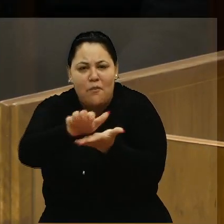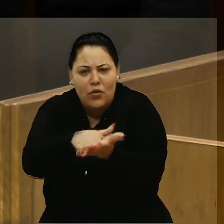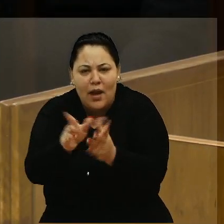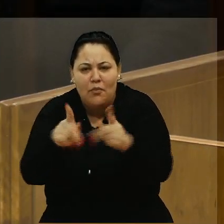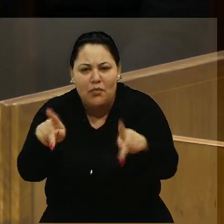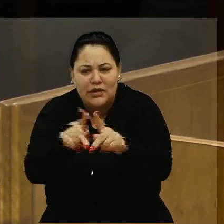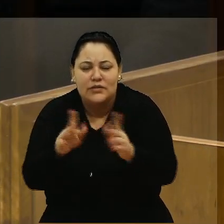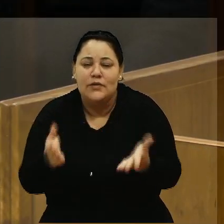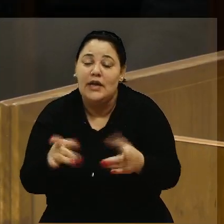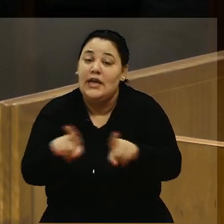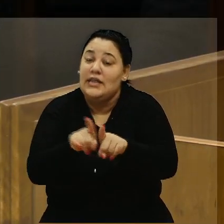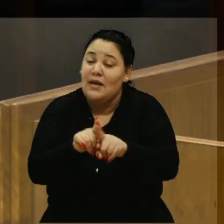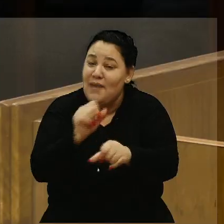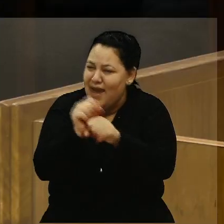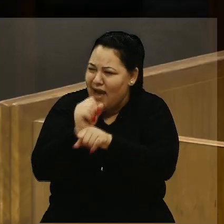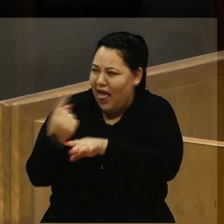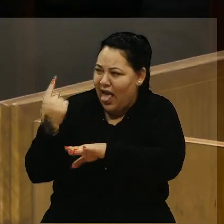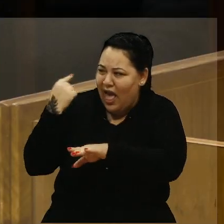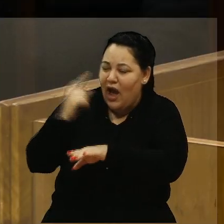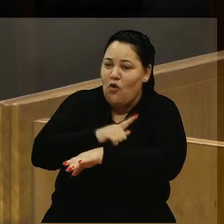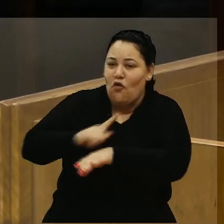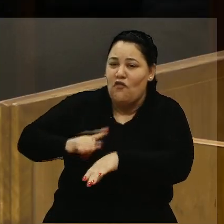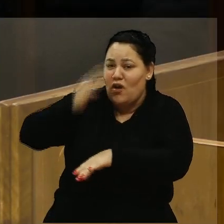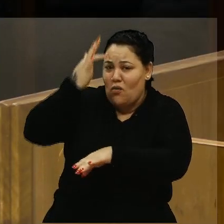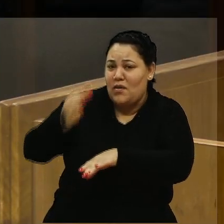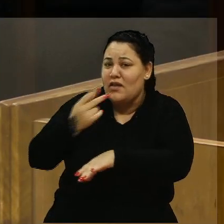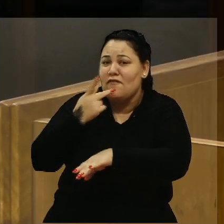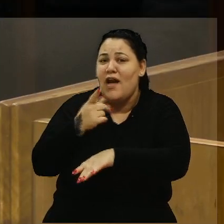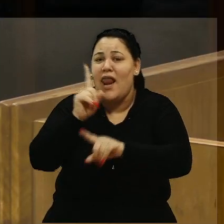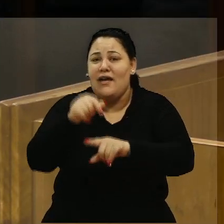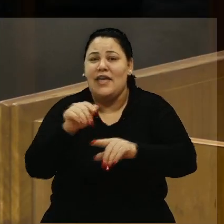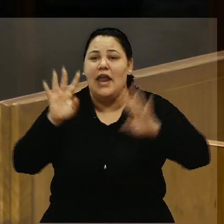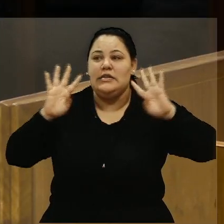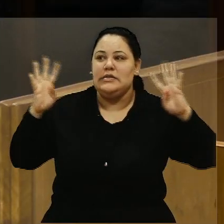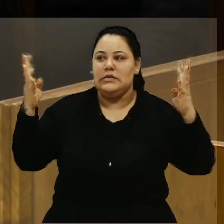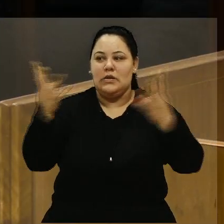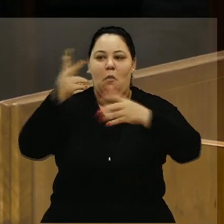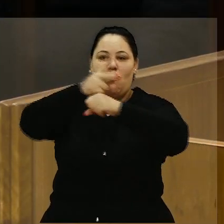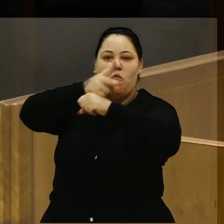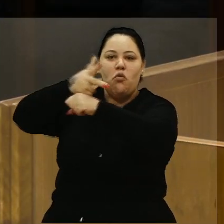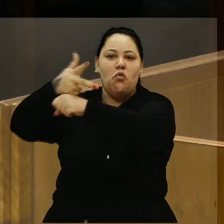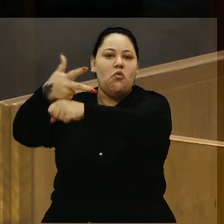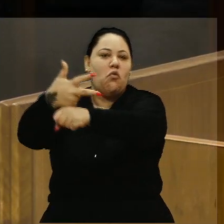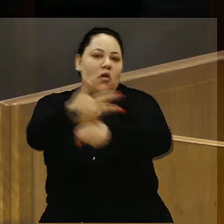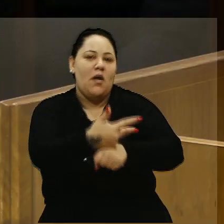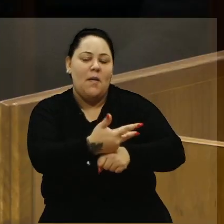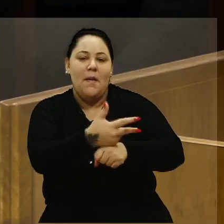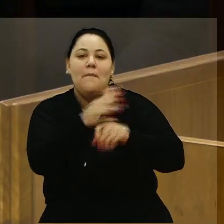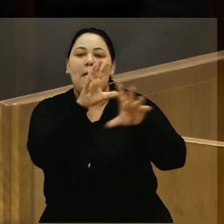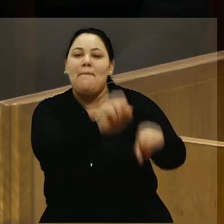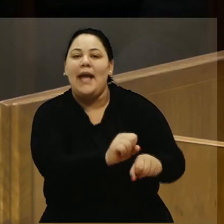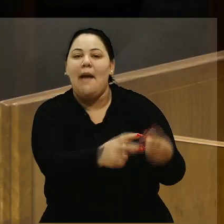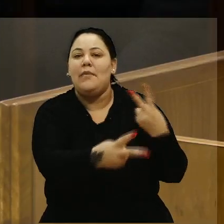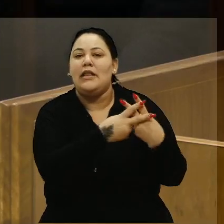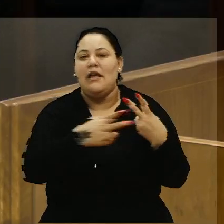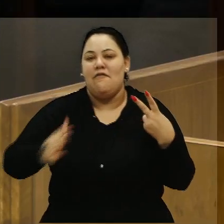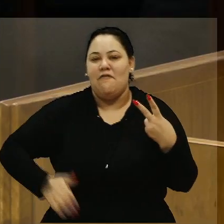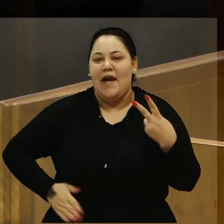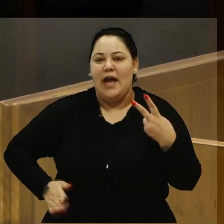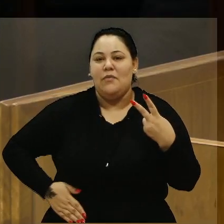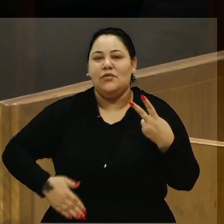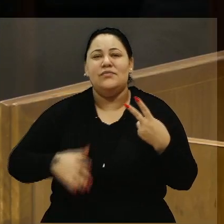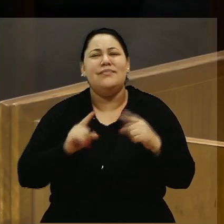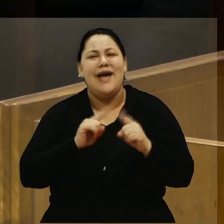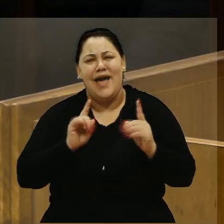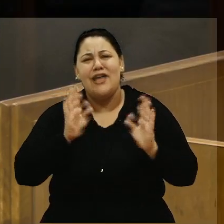atrás o governo deu a entender e falava, né, que era cercamento eletrônico, era para pegar os vagabundos. Mas a gente sabe que sempre vamos ficar com o pezinho